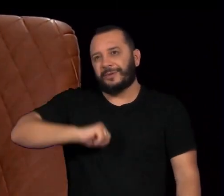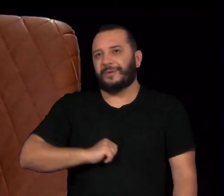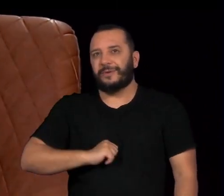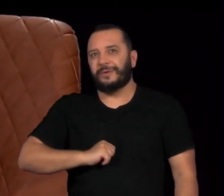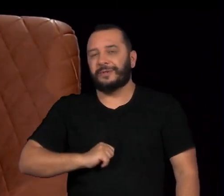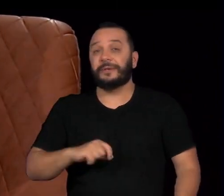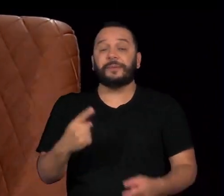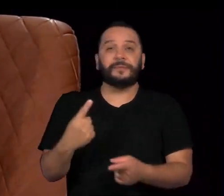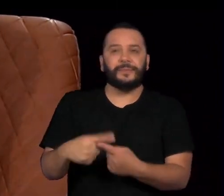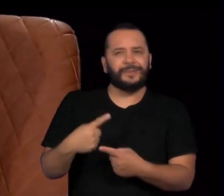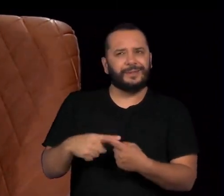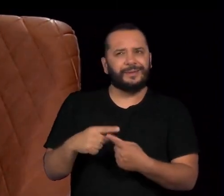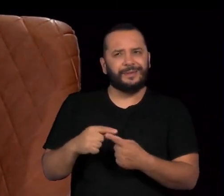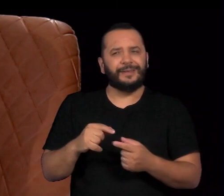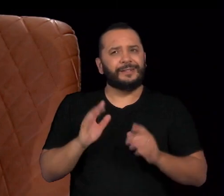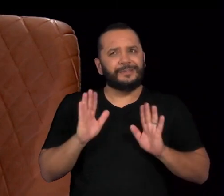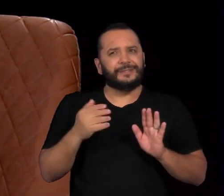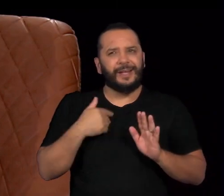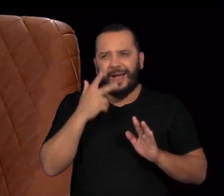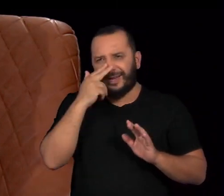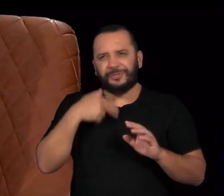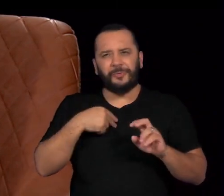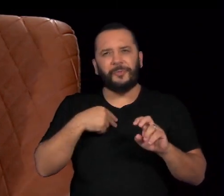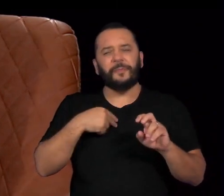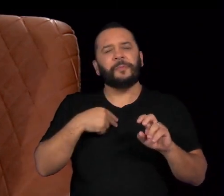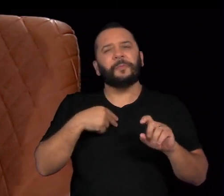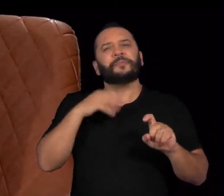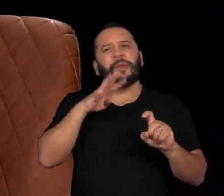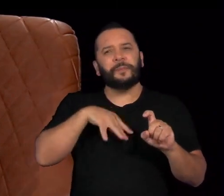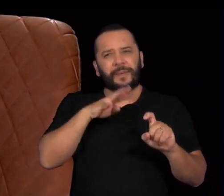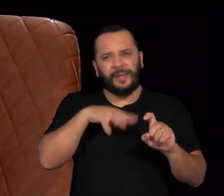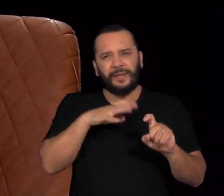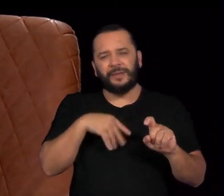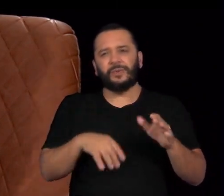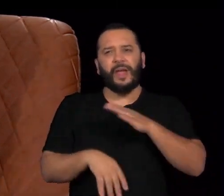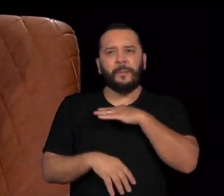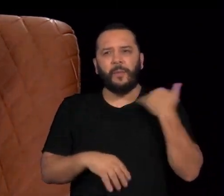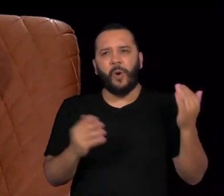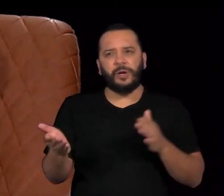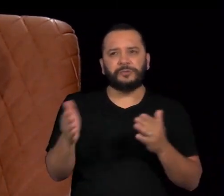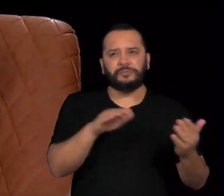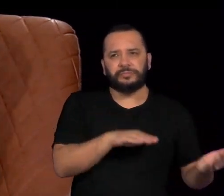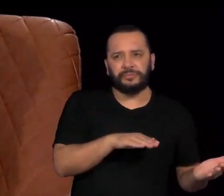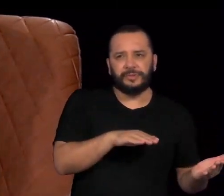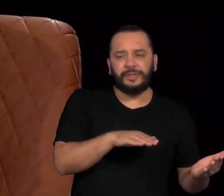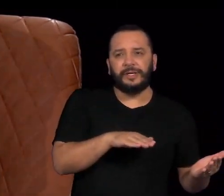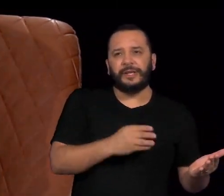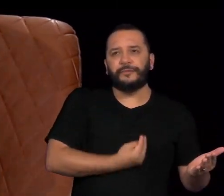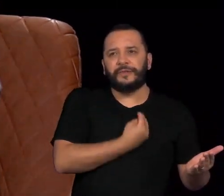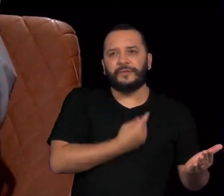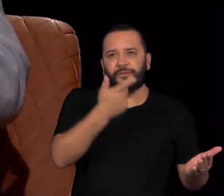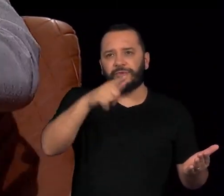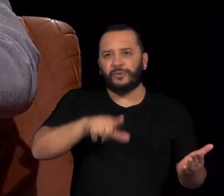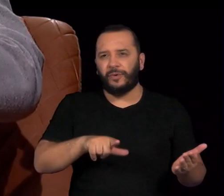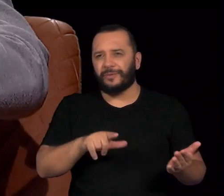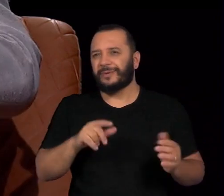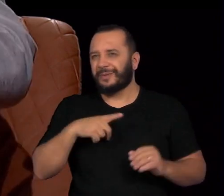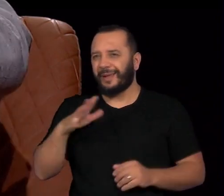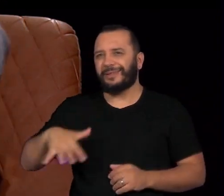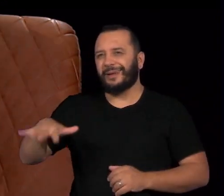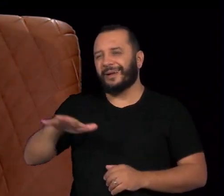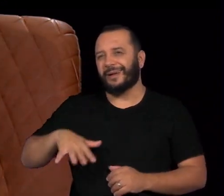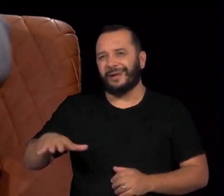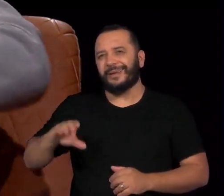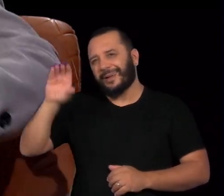desse mito da morte e ressurreição que faz parte um pouco do do universo do catolicismo do cristianismo seja porque o